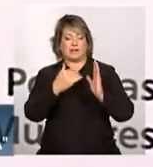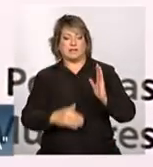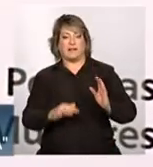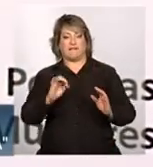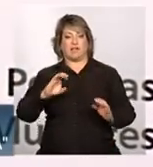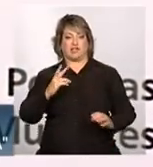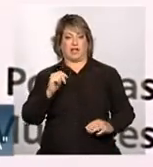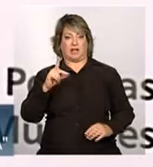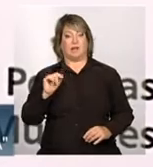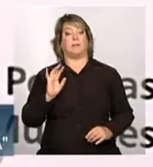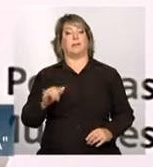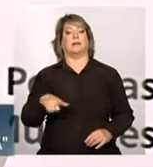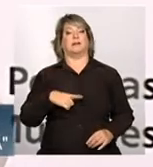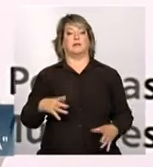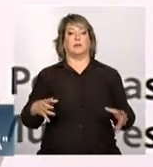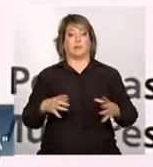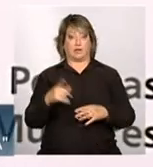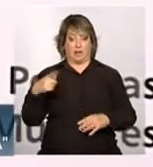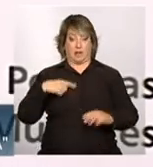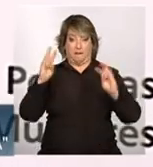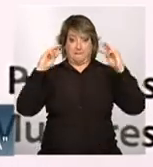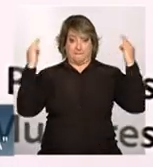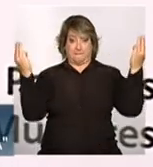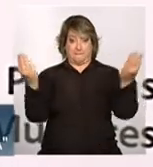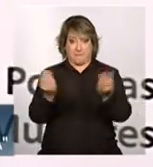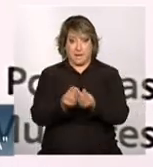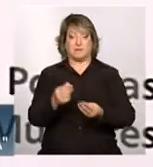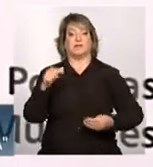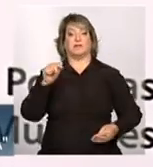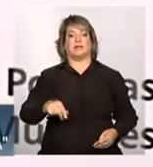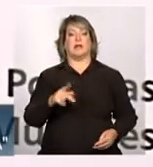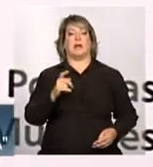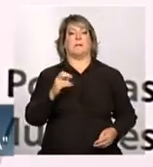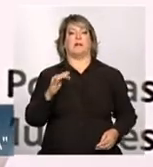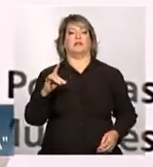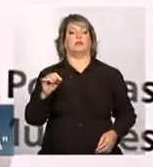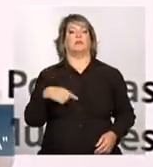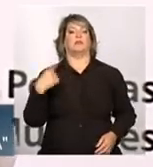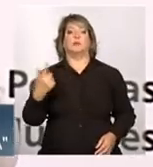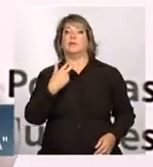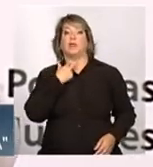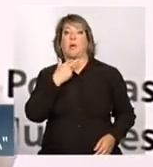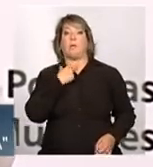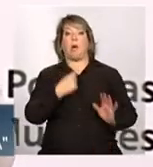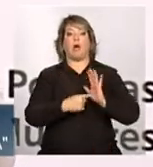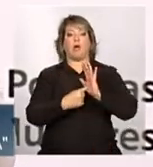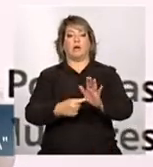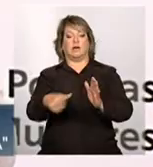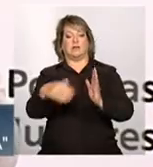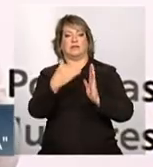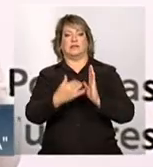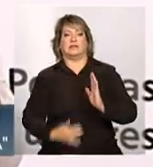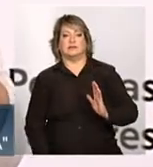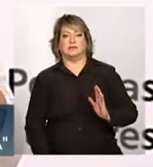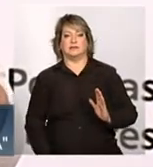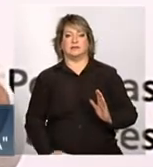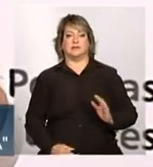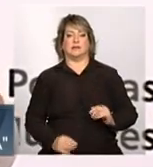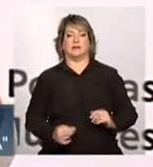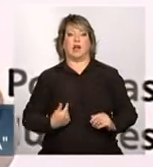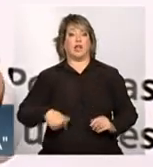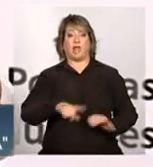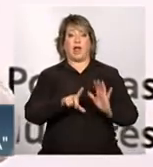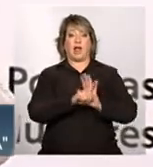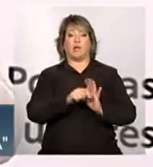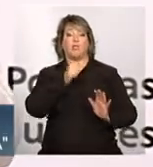é diferente. No México, o partido não pode apresentar a lista. A nossa lei não